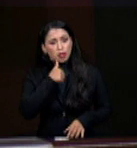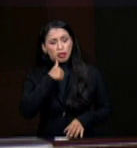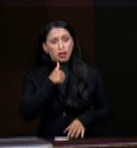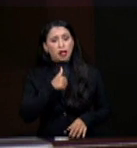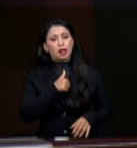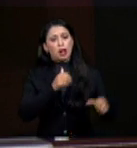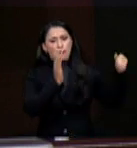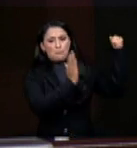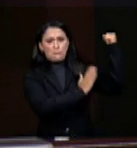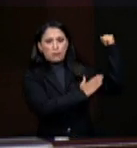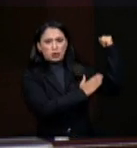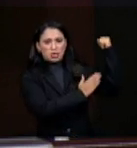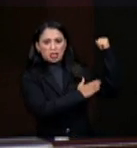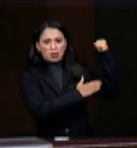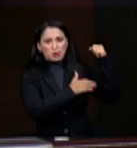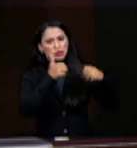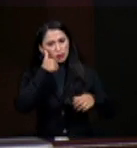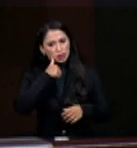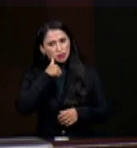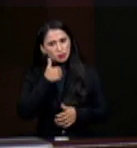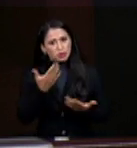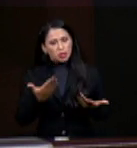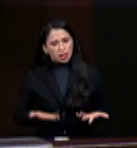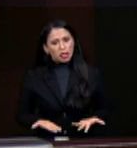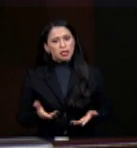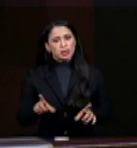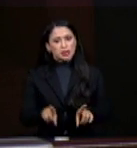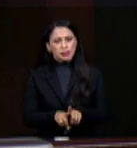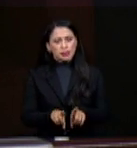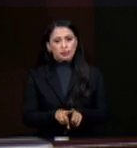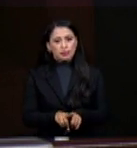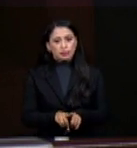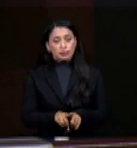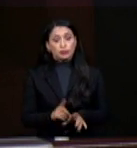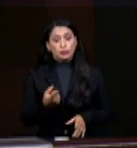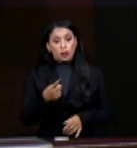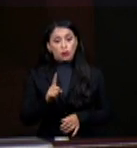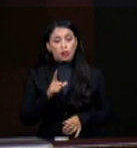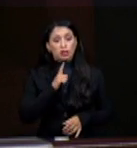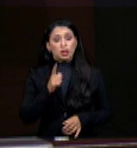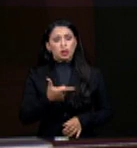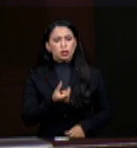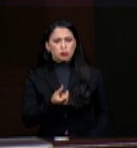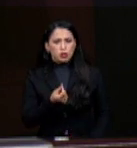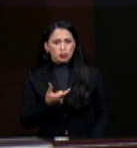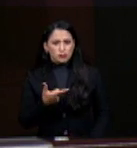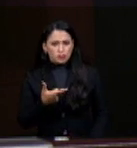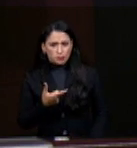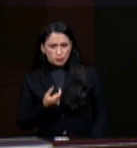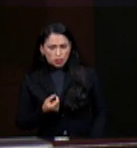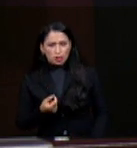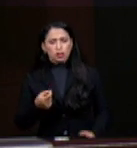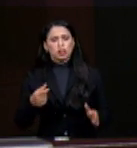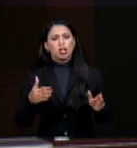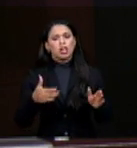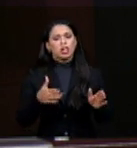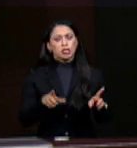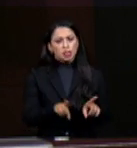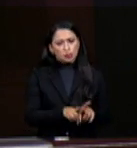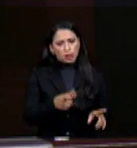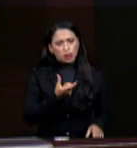mulheres e das meninas. Neste último ano financeiro de 2020 e 2021, alcançamos